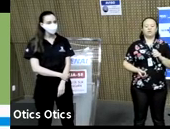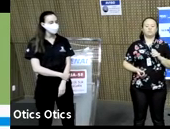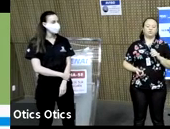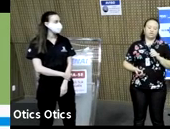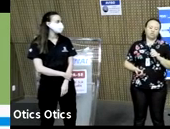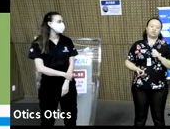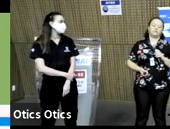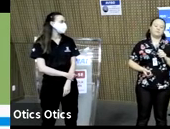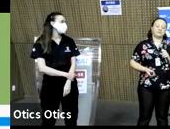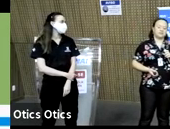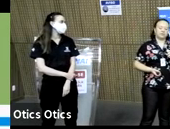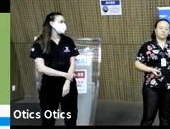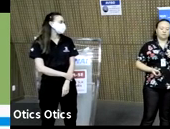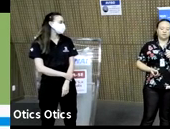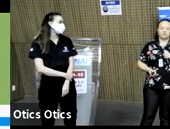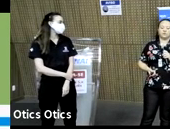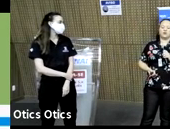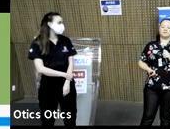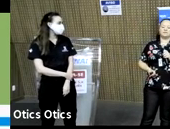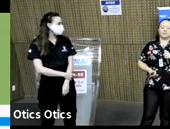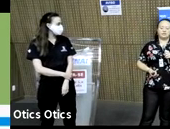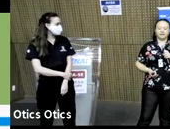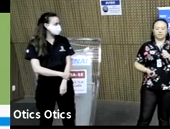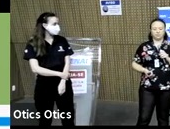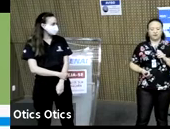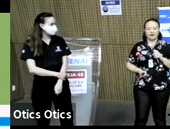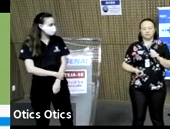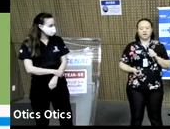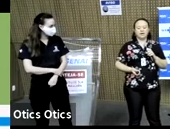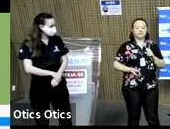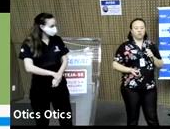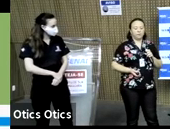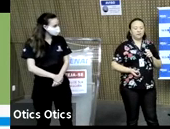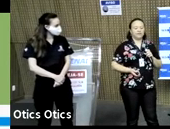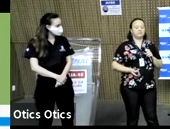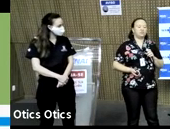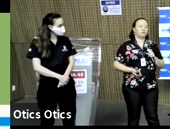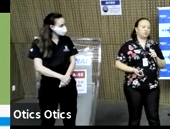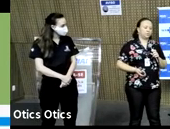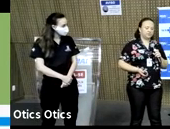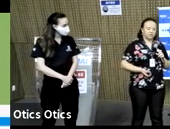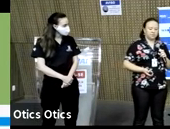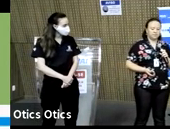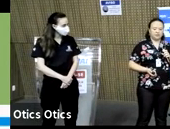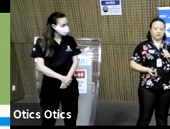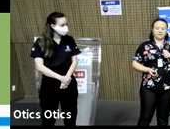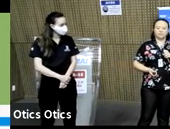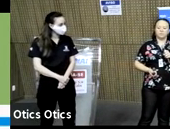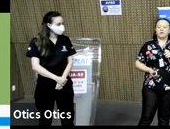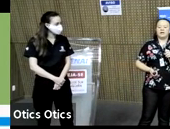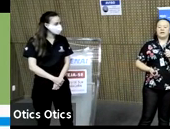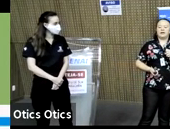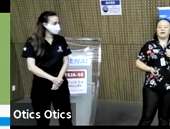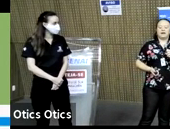Em 2020, nós tivemos 171 solicitações, 163 aprovados, 5 pendentes e 28% de